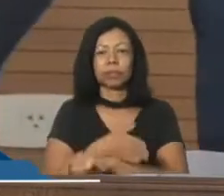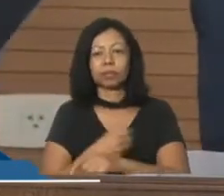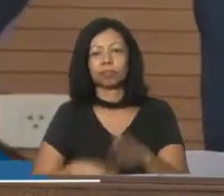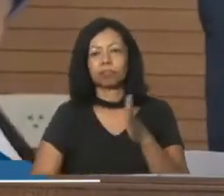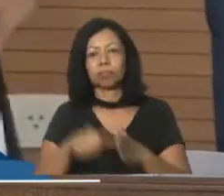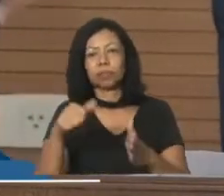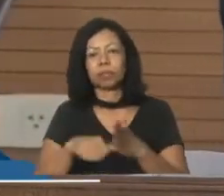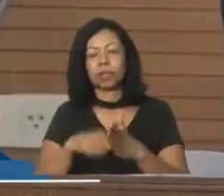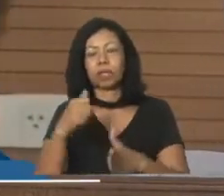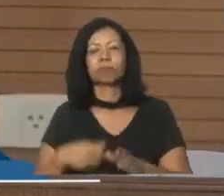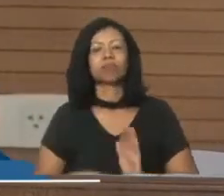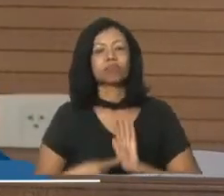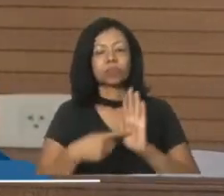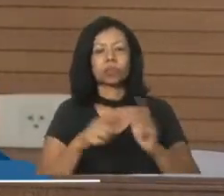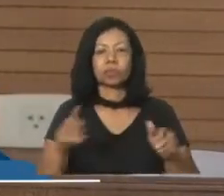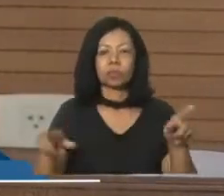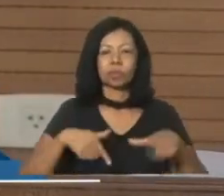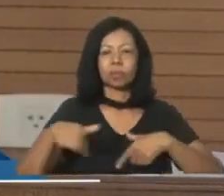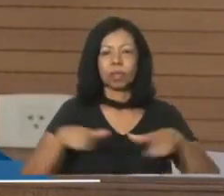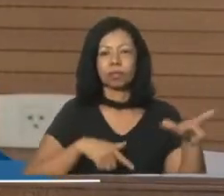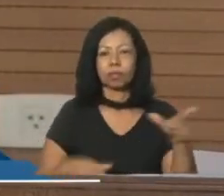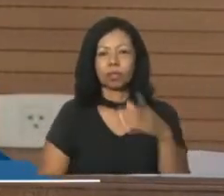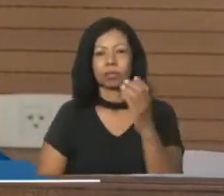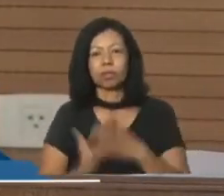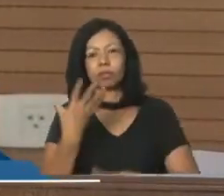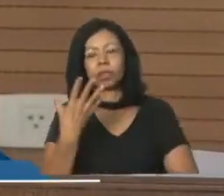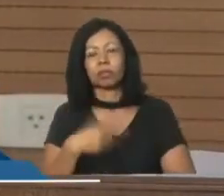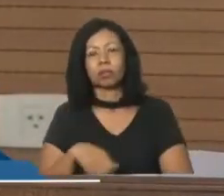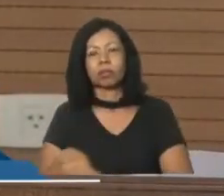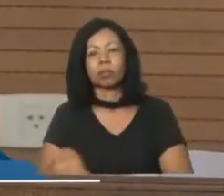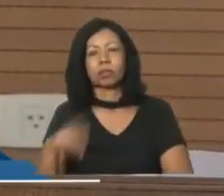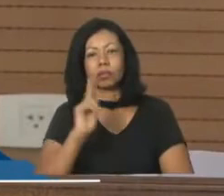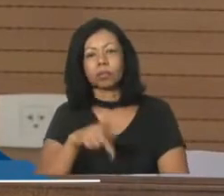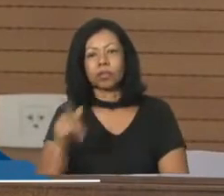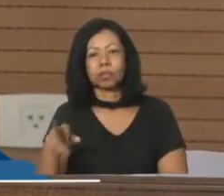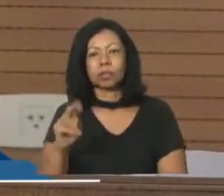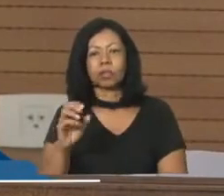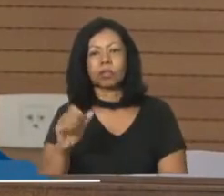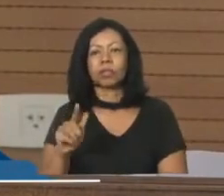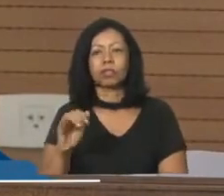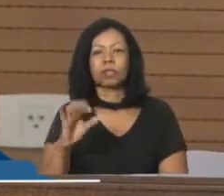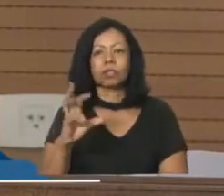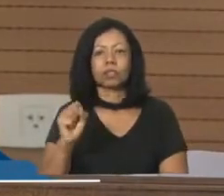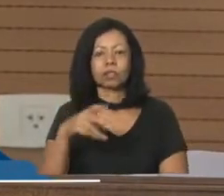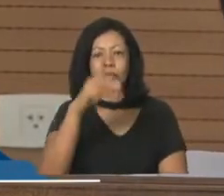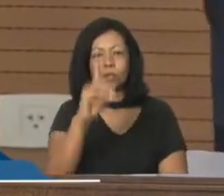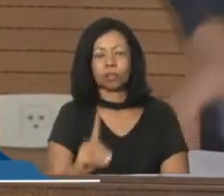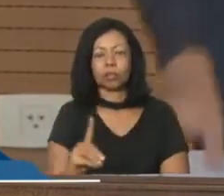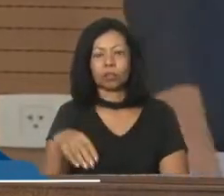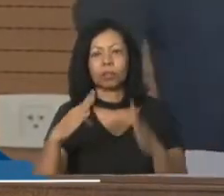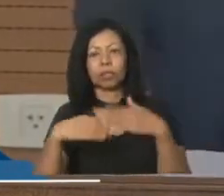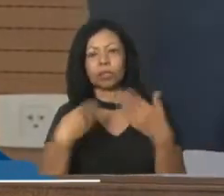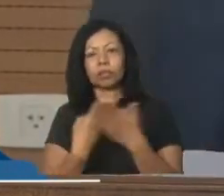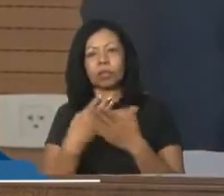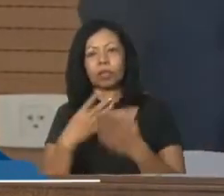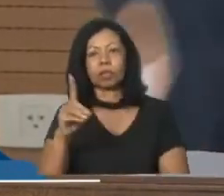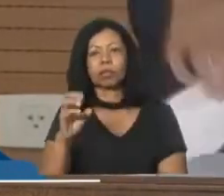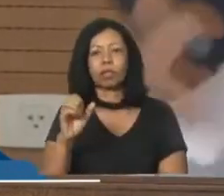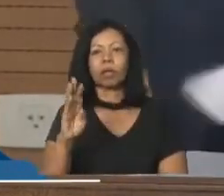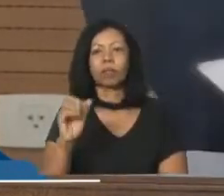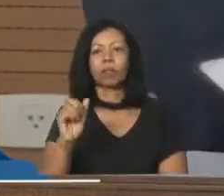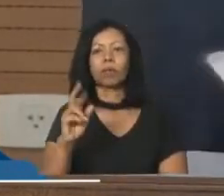do trabalho realizado pela equipe formada pelos professores Regis Marques Ribeiro, diretor da escola, Débora